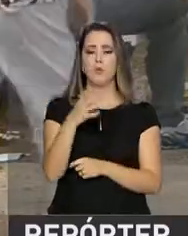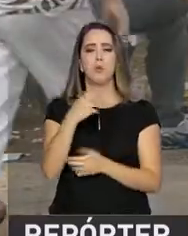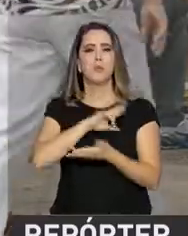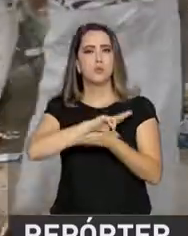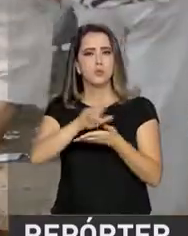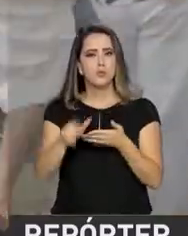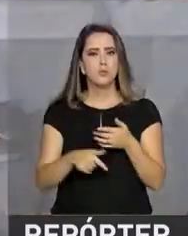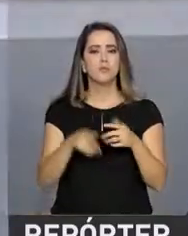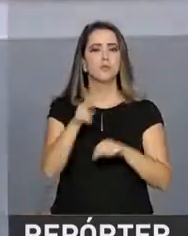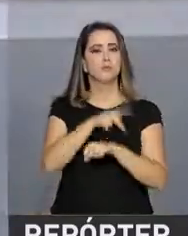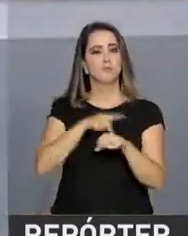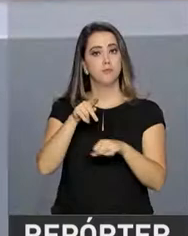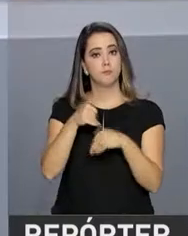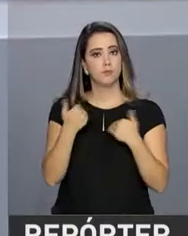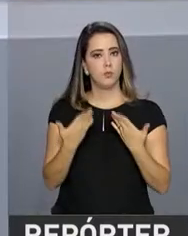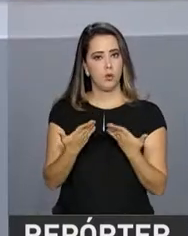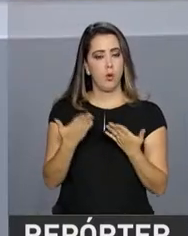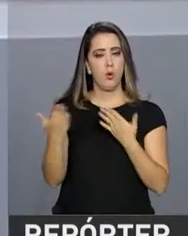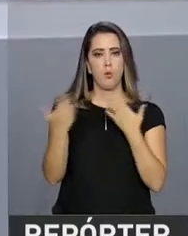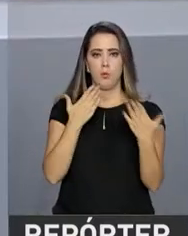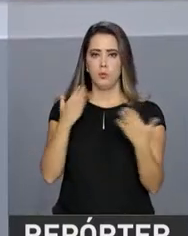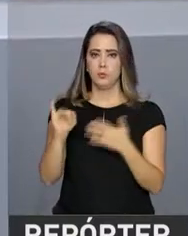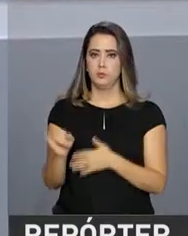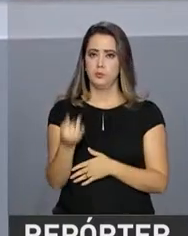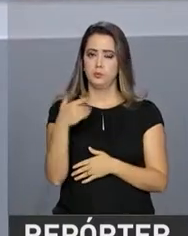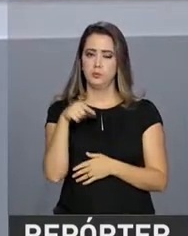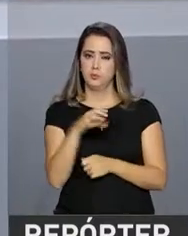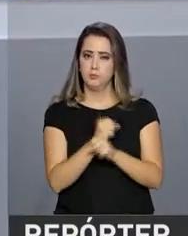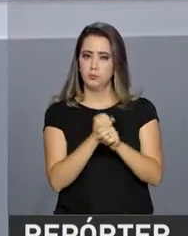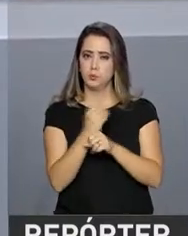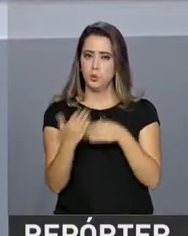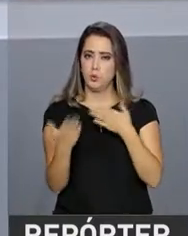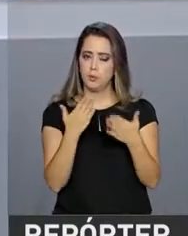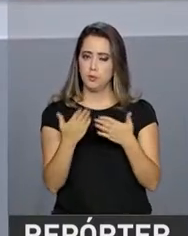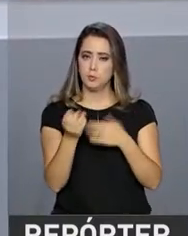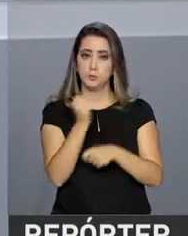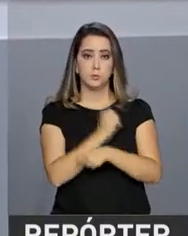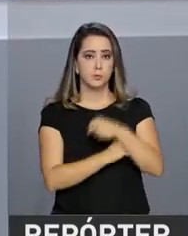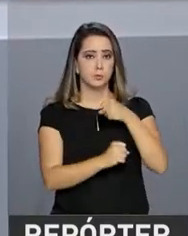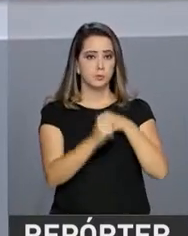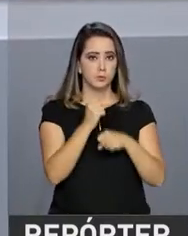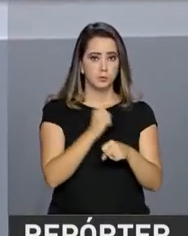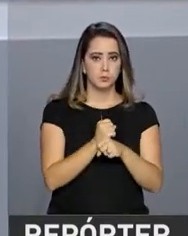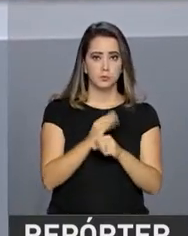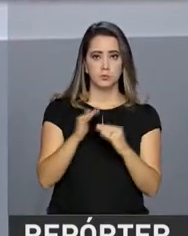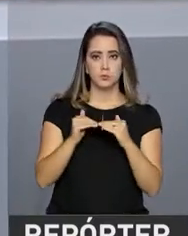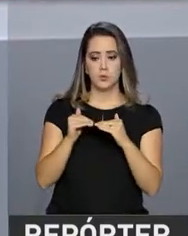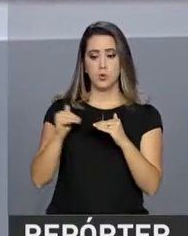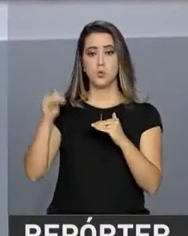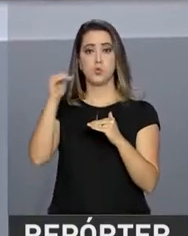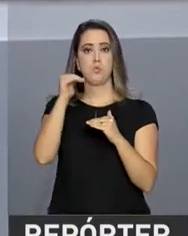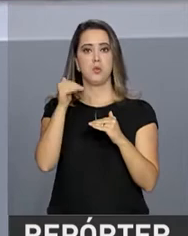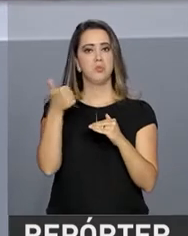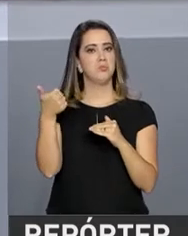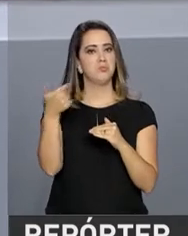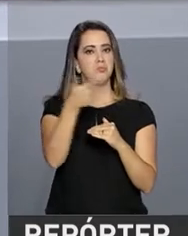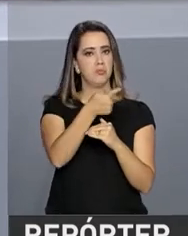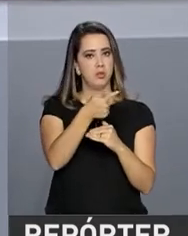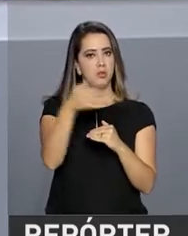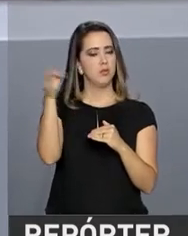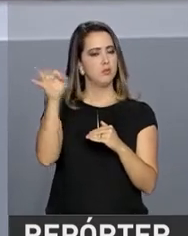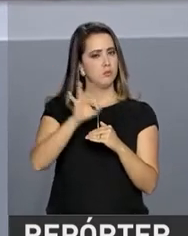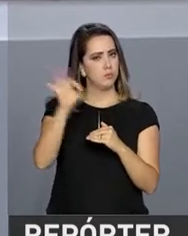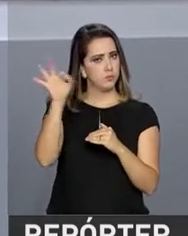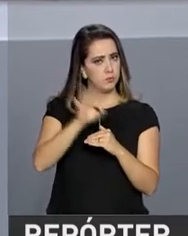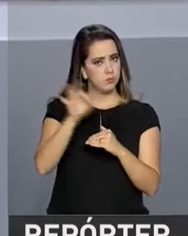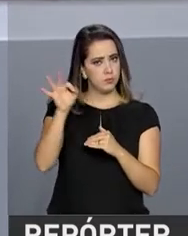estados unidos na comparação entre janeiro deste ano eo mesmo mês de 2007 o salto na receita com o turismo internacional